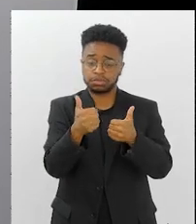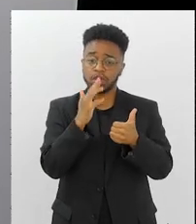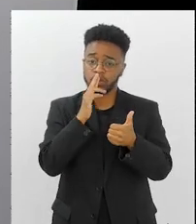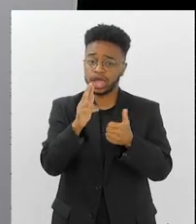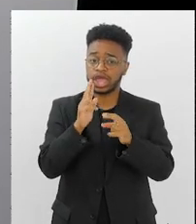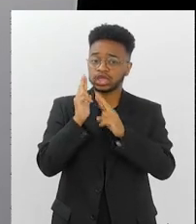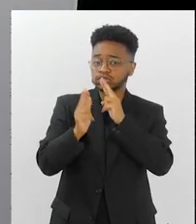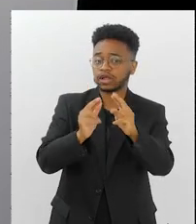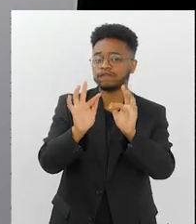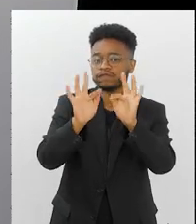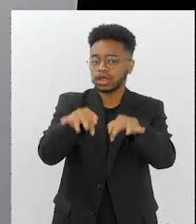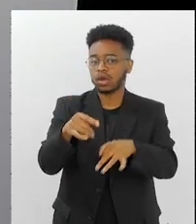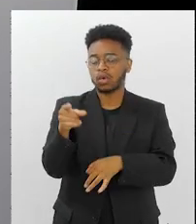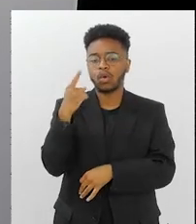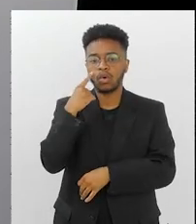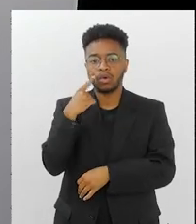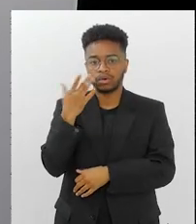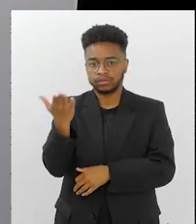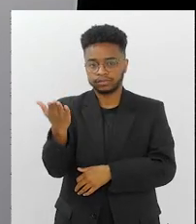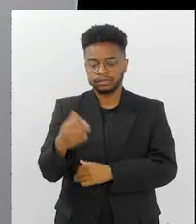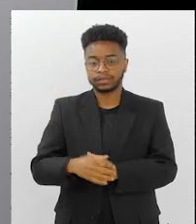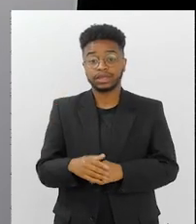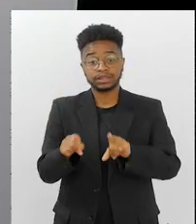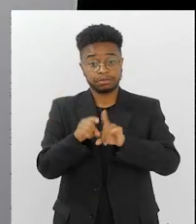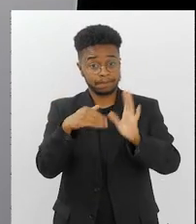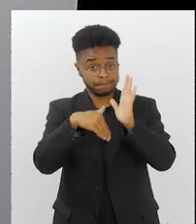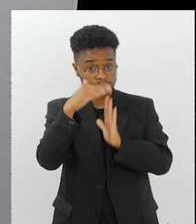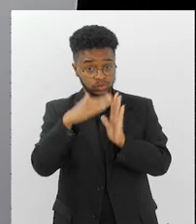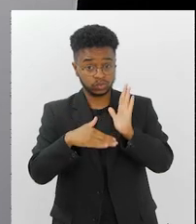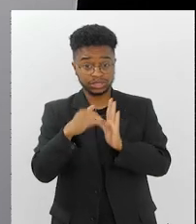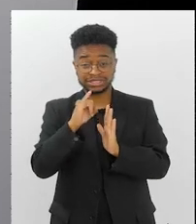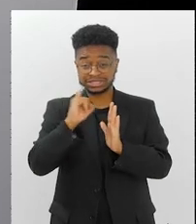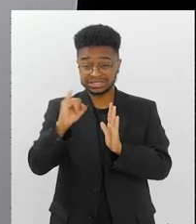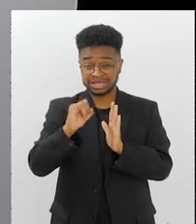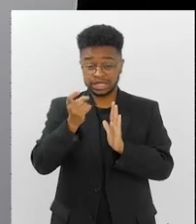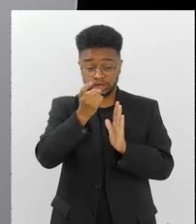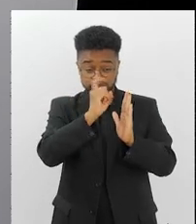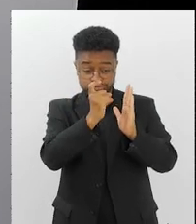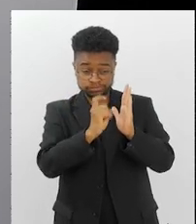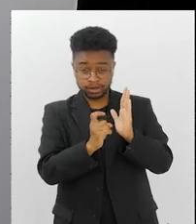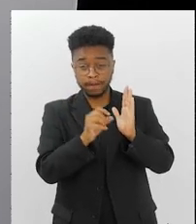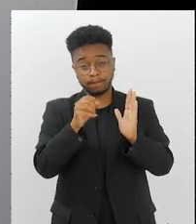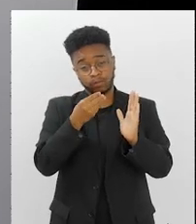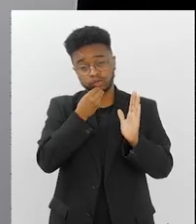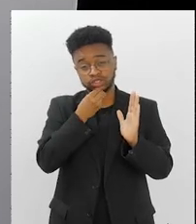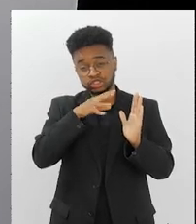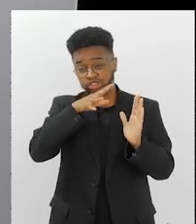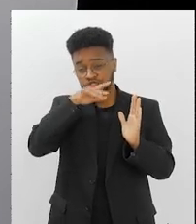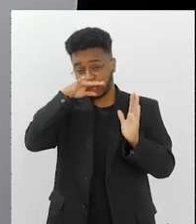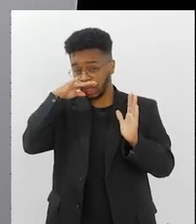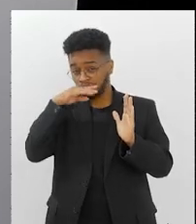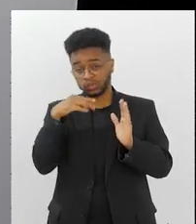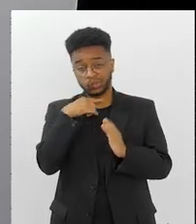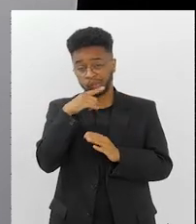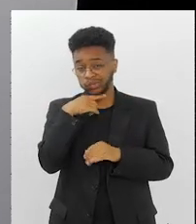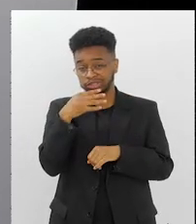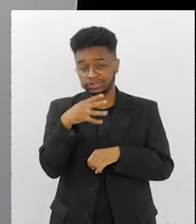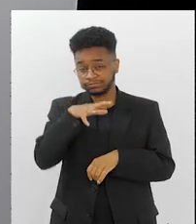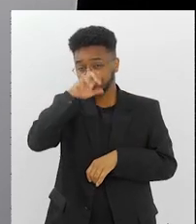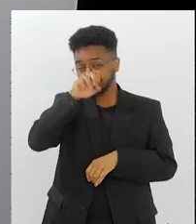resultado resultado final e aí teve a preocupação também de da pintura porque assim se pintasse podia ficar com cheiro dentro e não ia